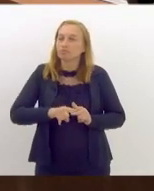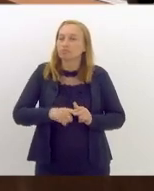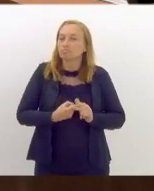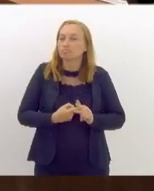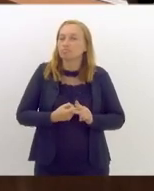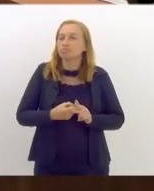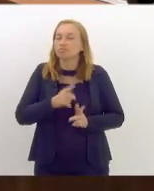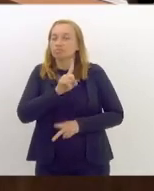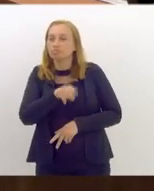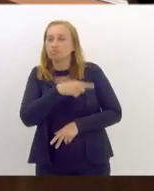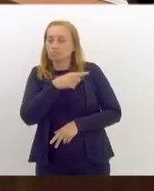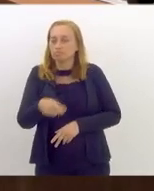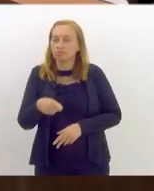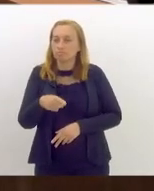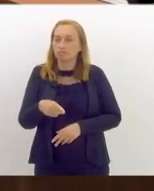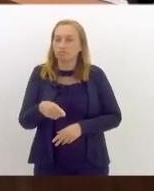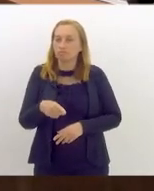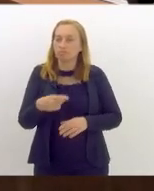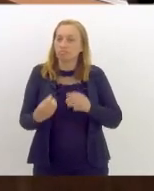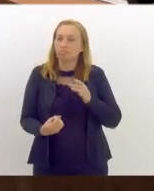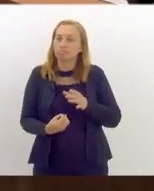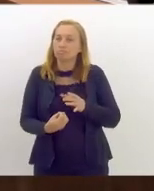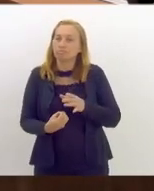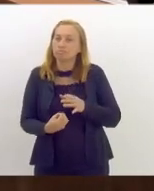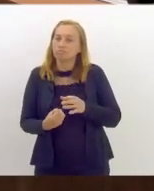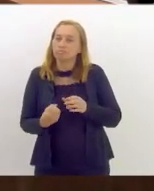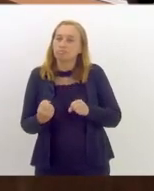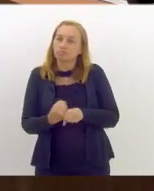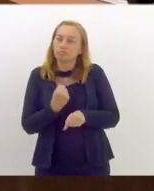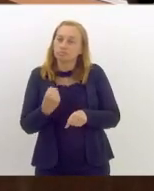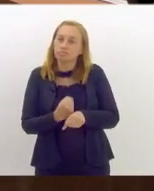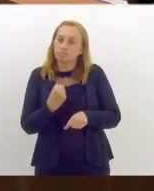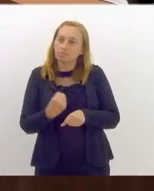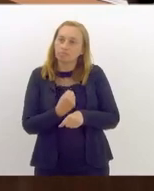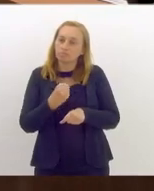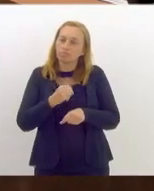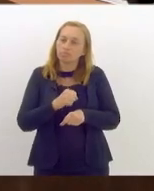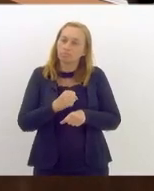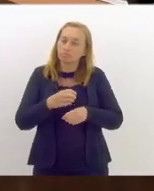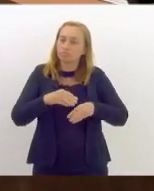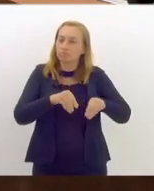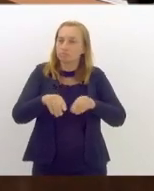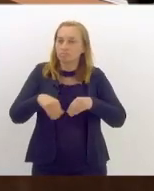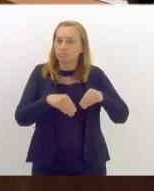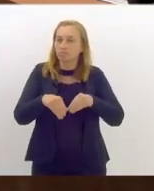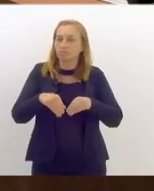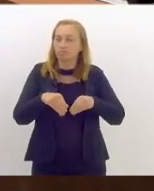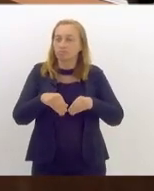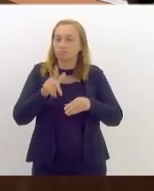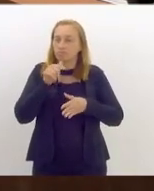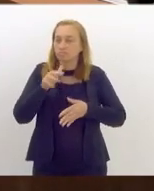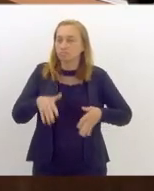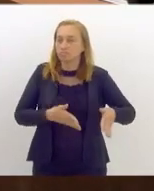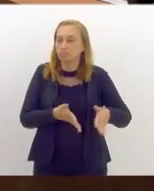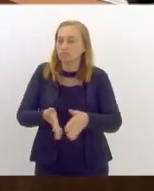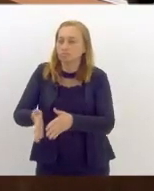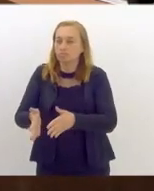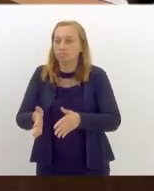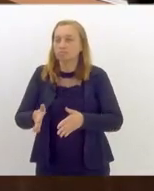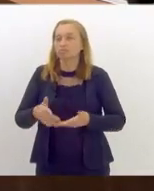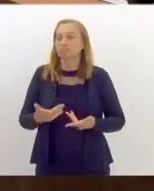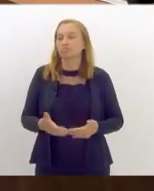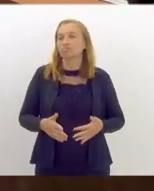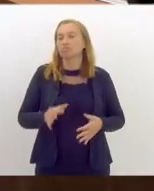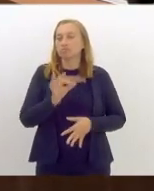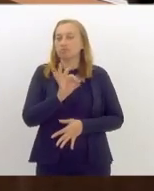proibição de construções em Areias encostas e nas margens dos rios e Córregos ou seja